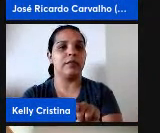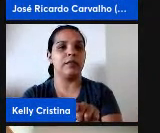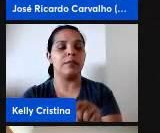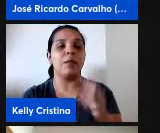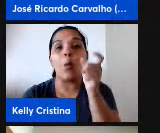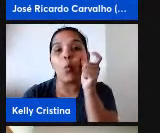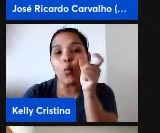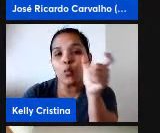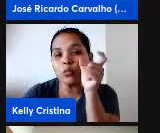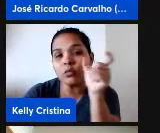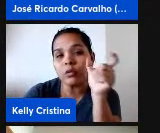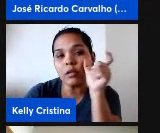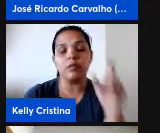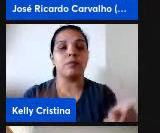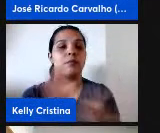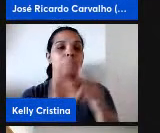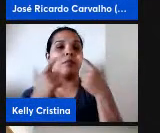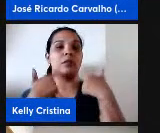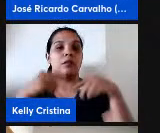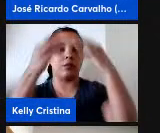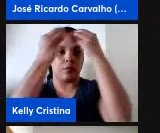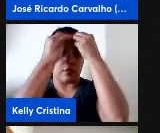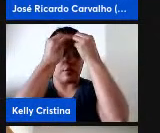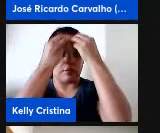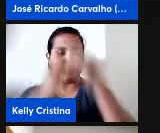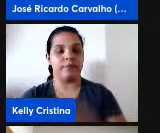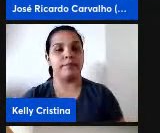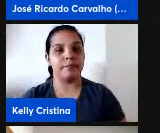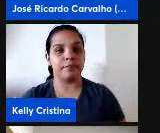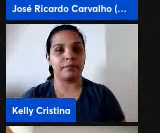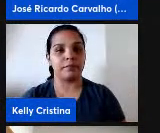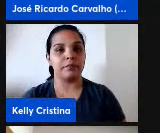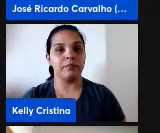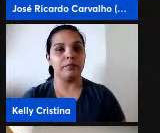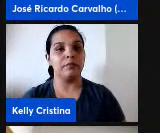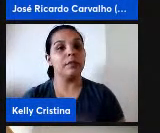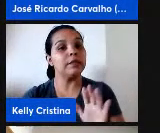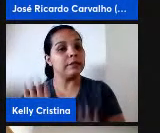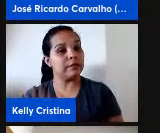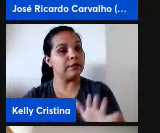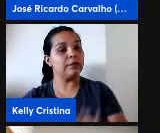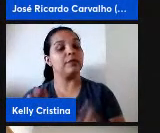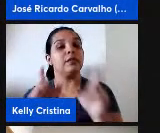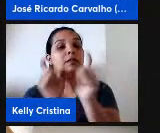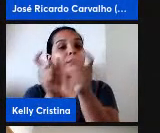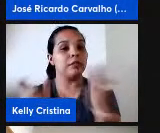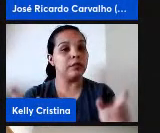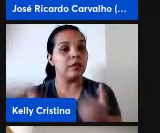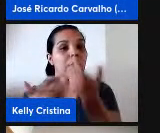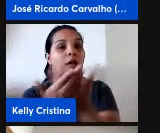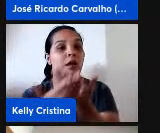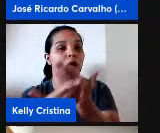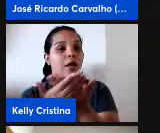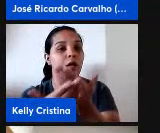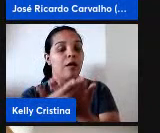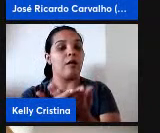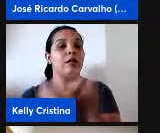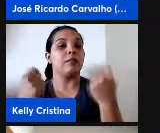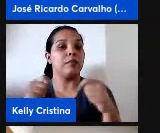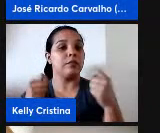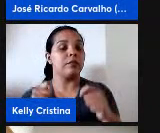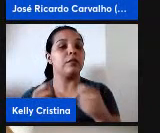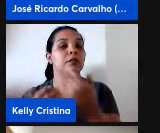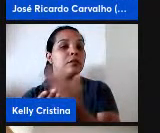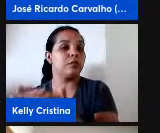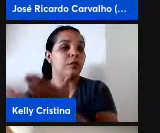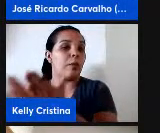né, pela linguagem, né? Mesmo numa situação de gramática, né? Mesmo numa aula onde você estuda períodos, né? Então,